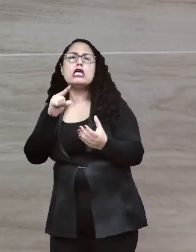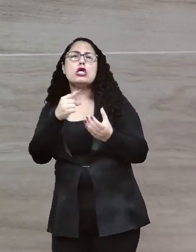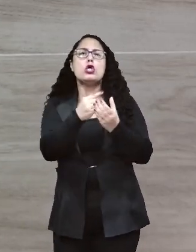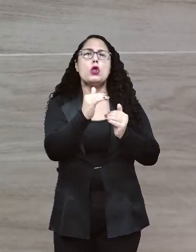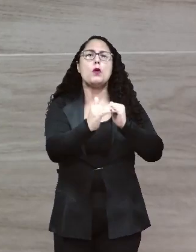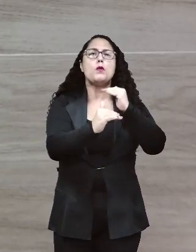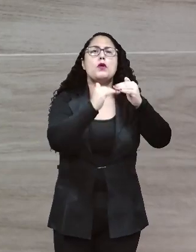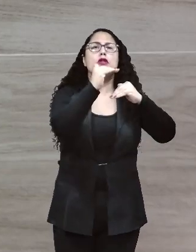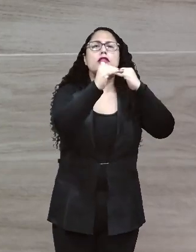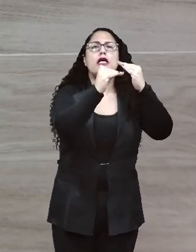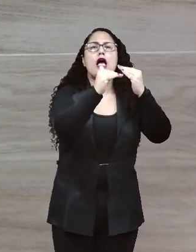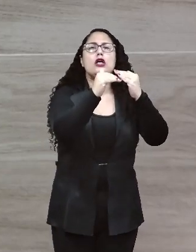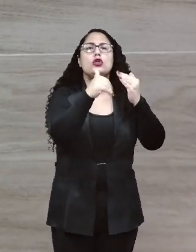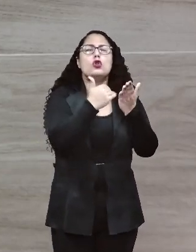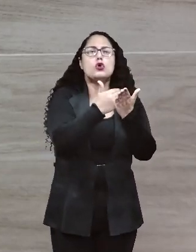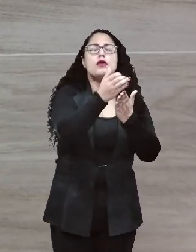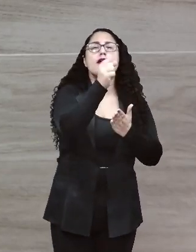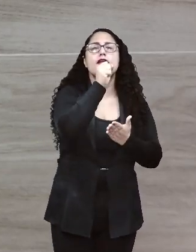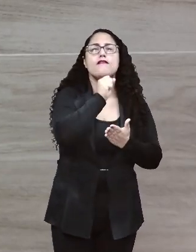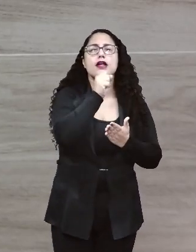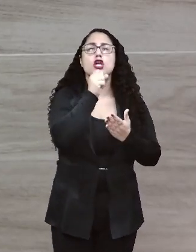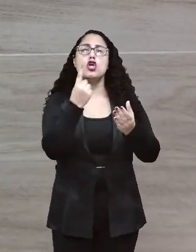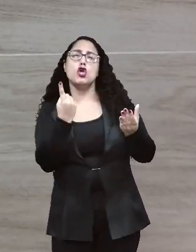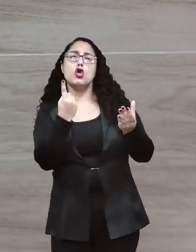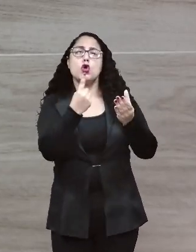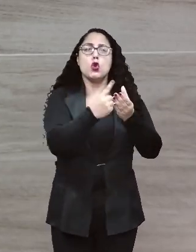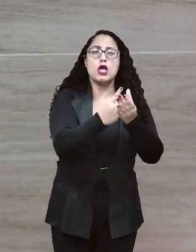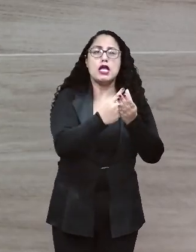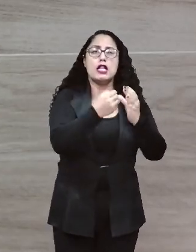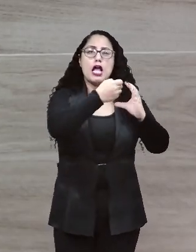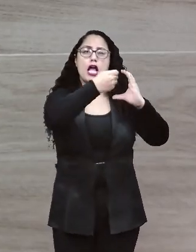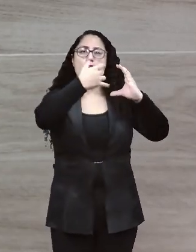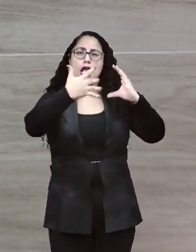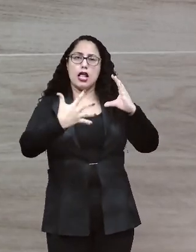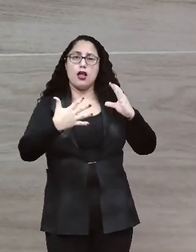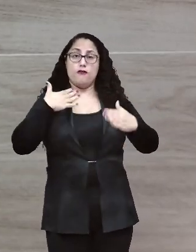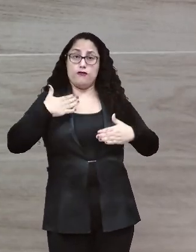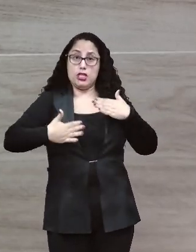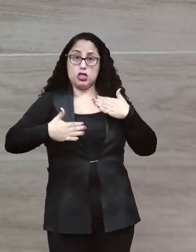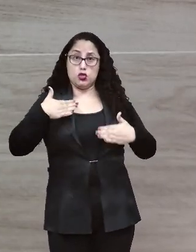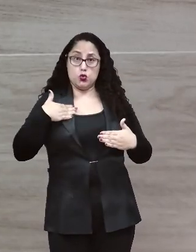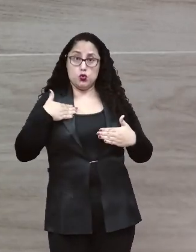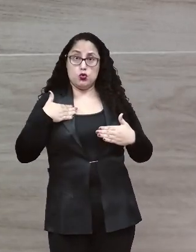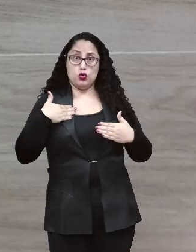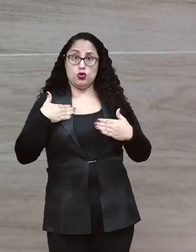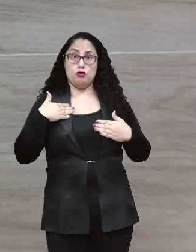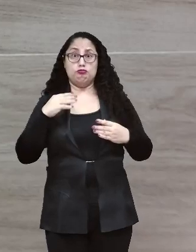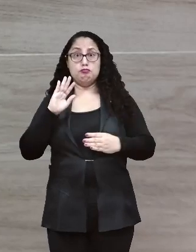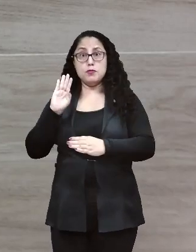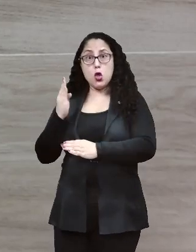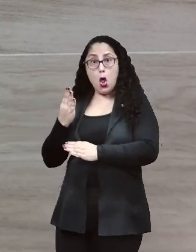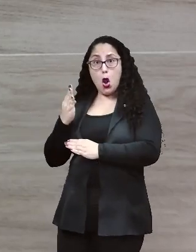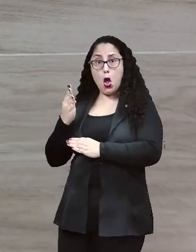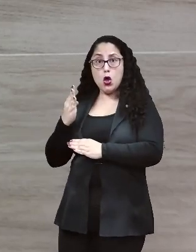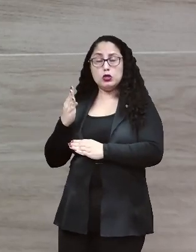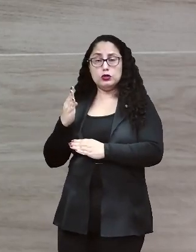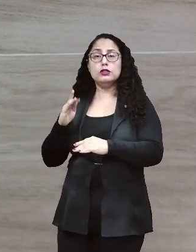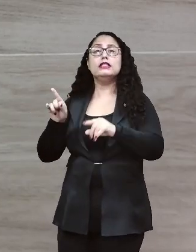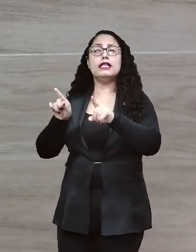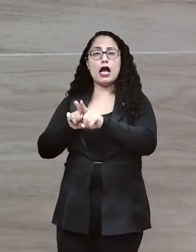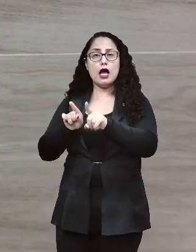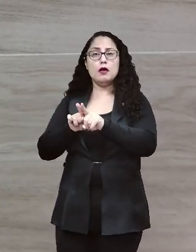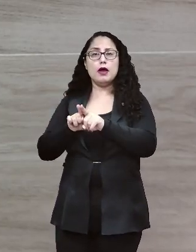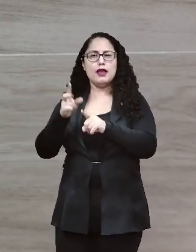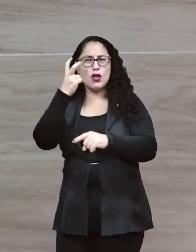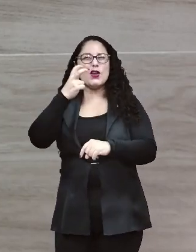do seu envelhecimento, né, incluindo os aspectos físicos, biológicos, né,